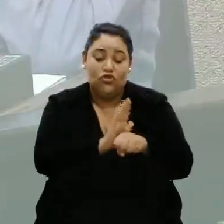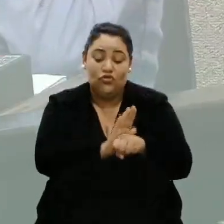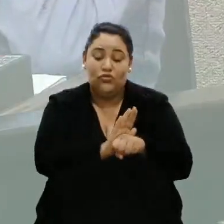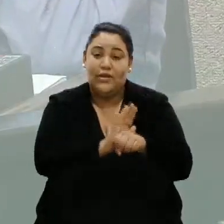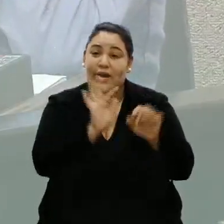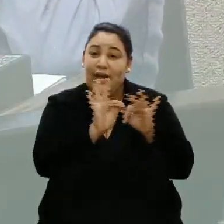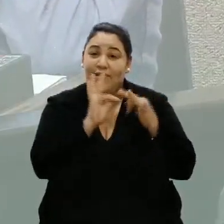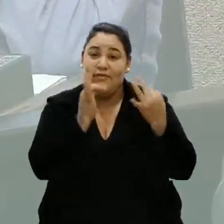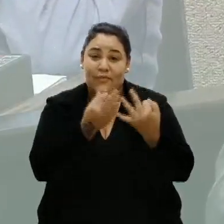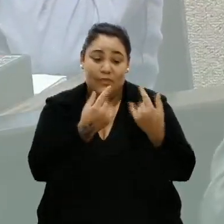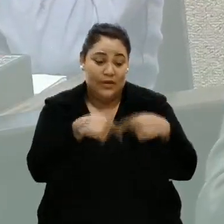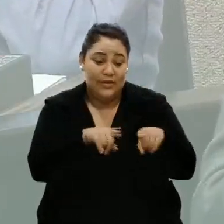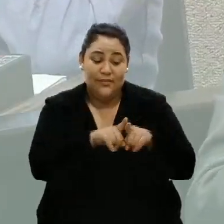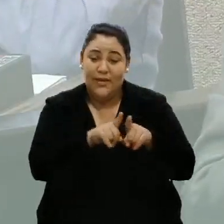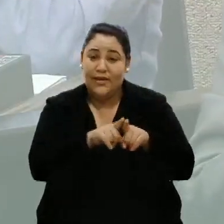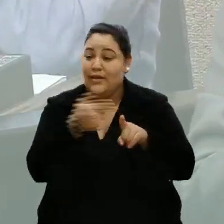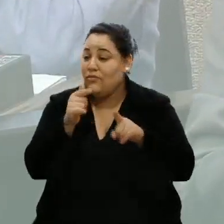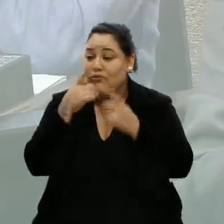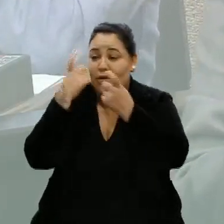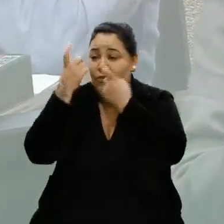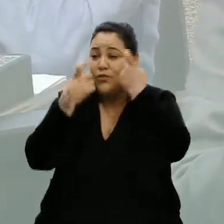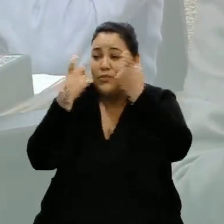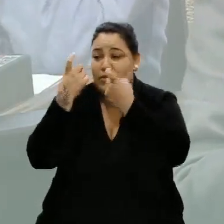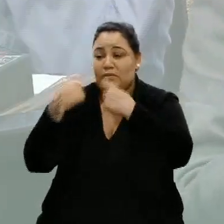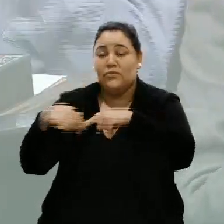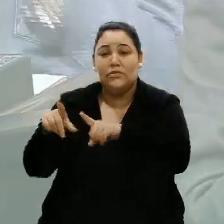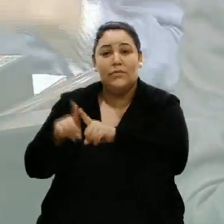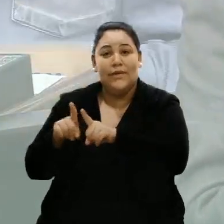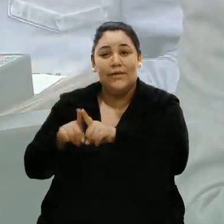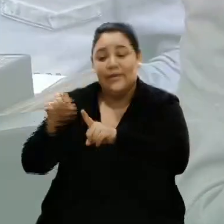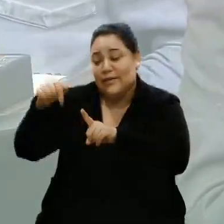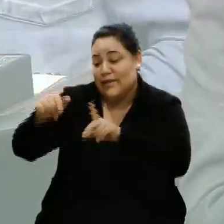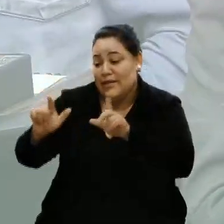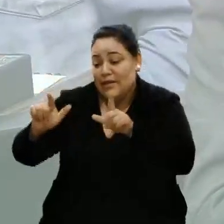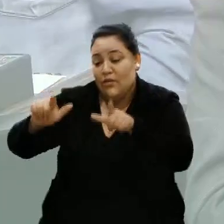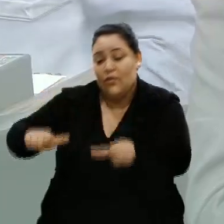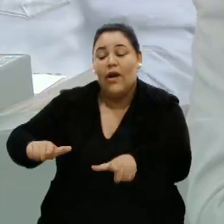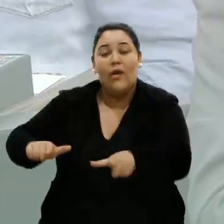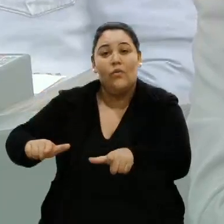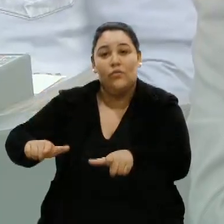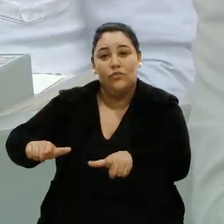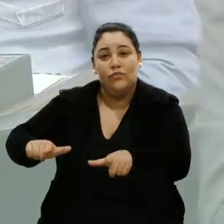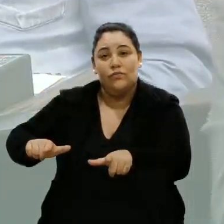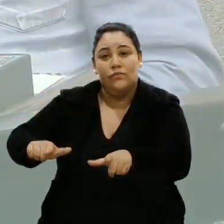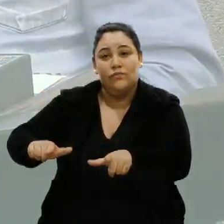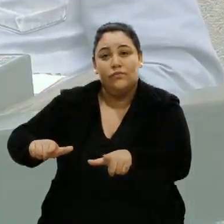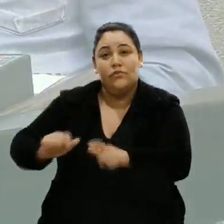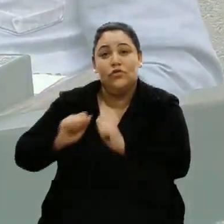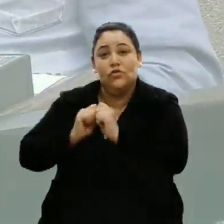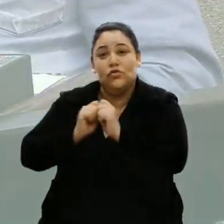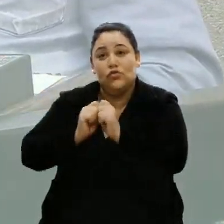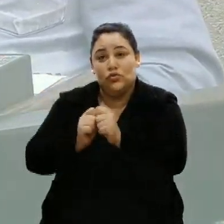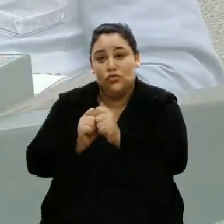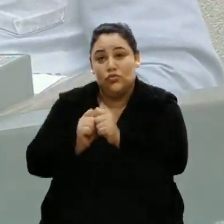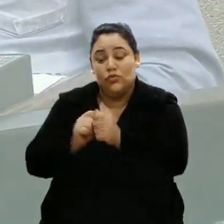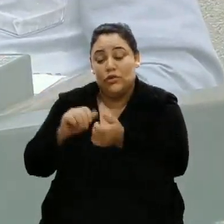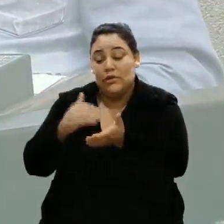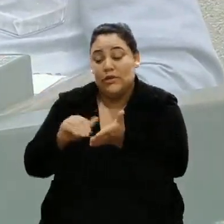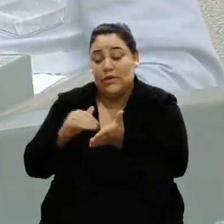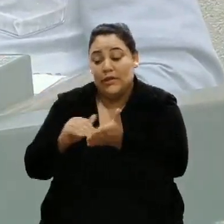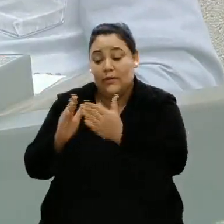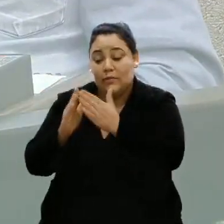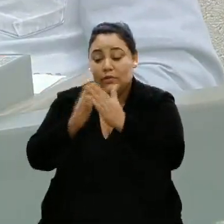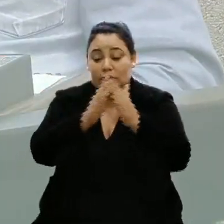e de não ter ela a preocupação que este local, que foi, juntamente com a Secretaria da